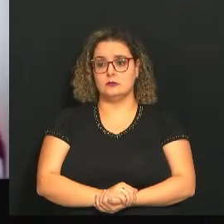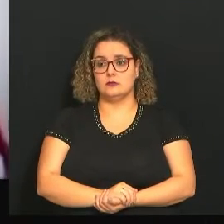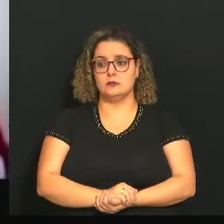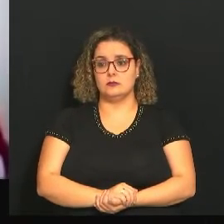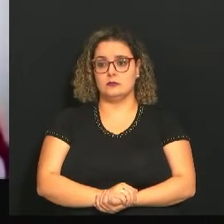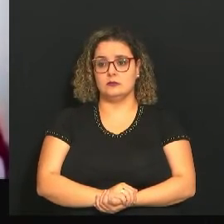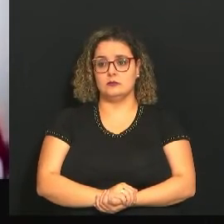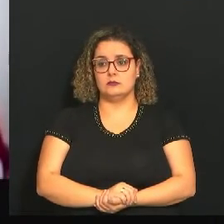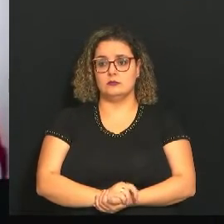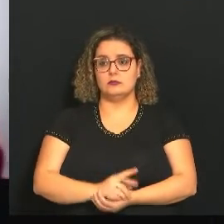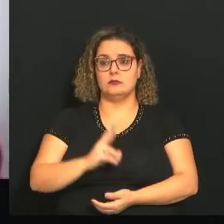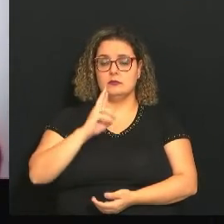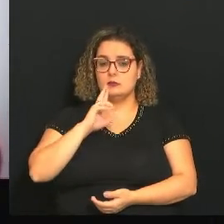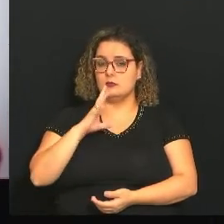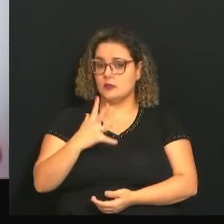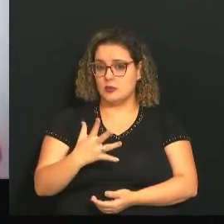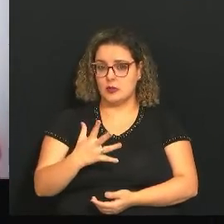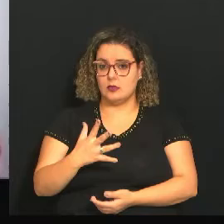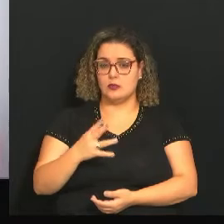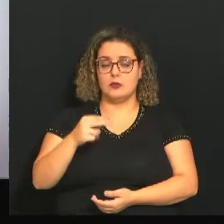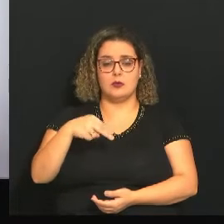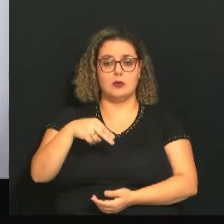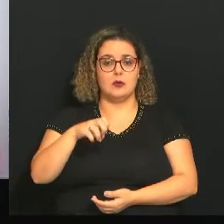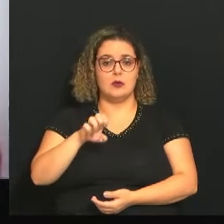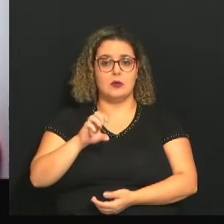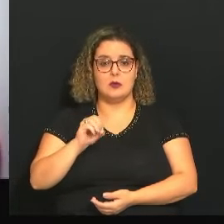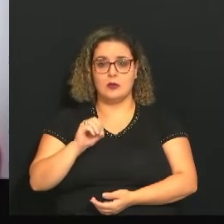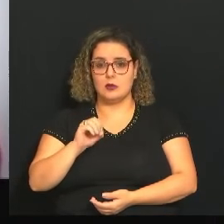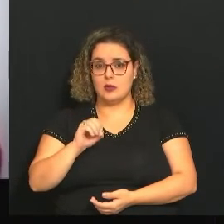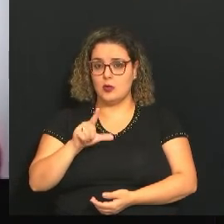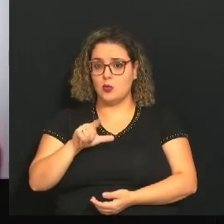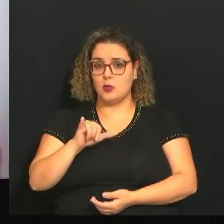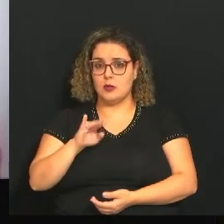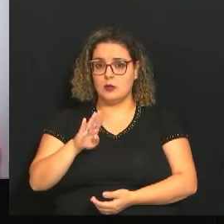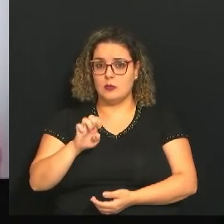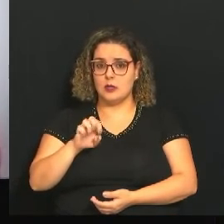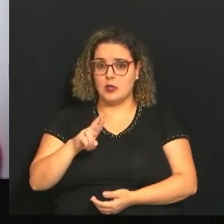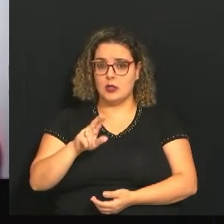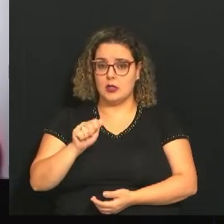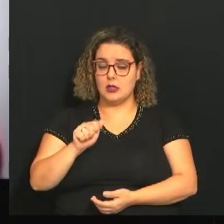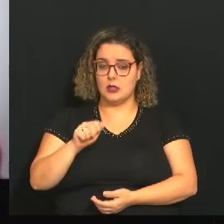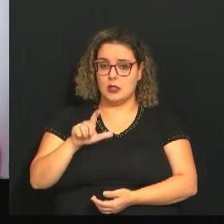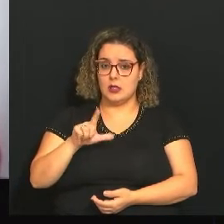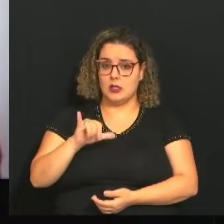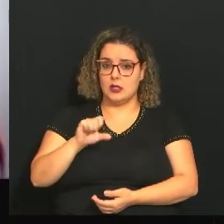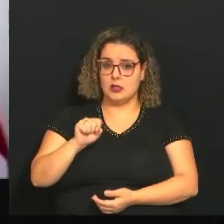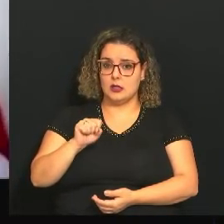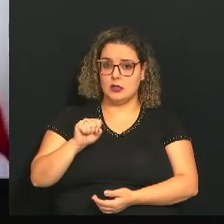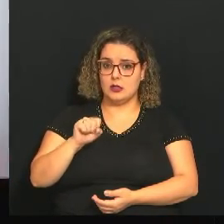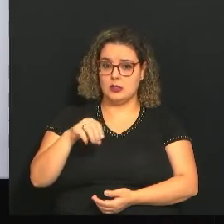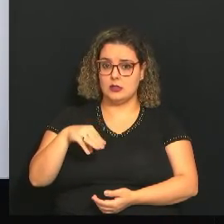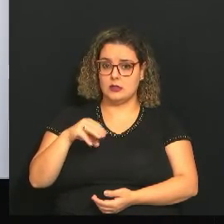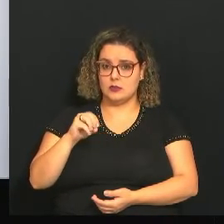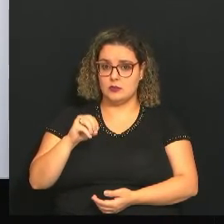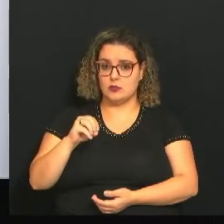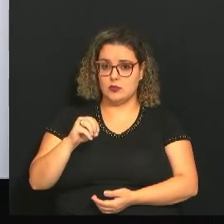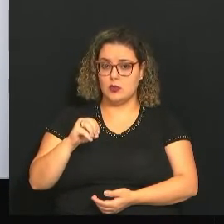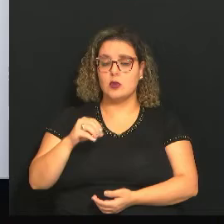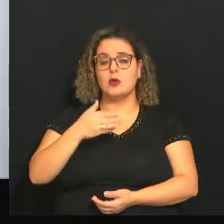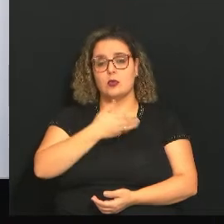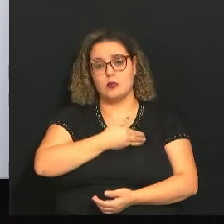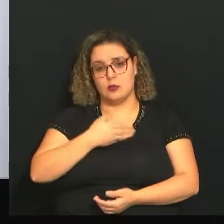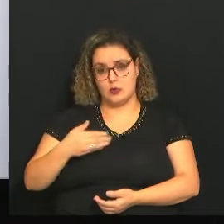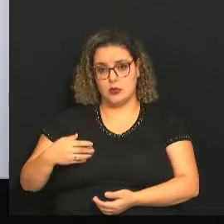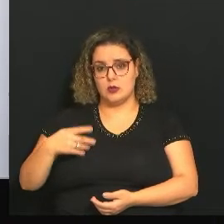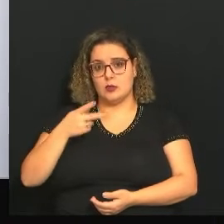resultado do neoliberalismo, né? Do projeto que a gente sabe que o governo está seguindo à risca, né? Então, vou